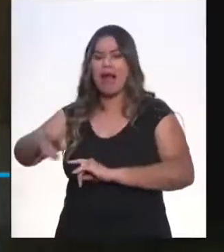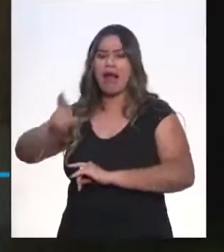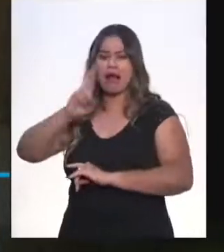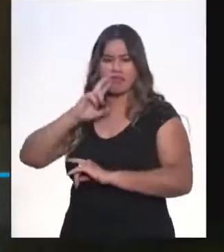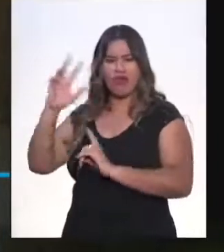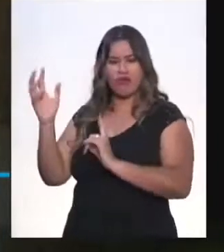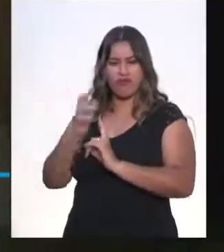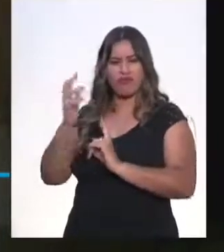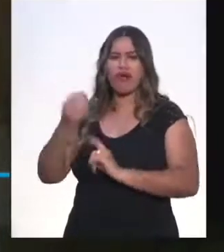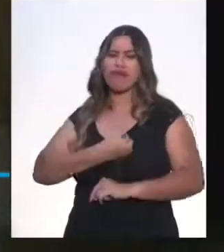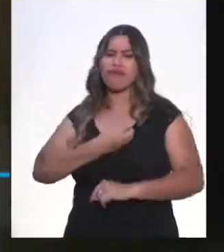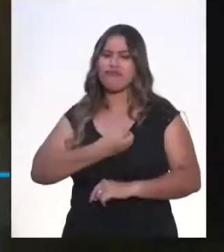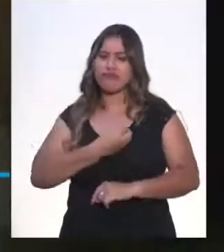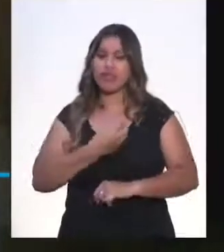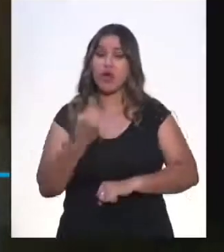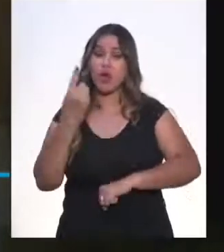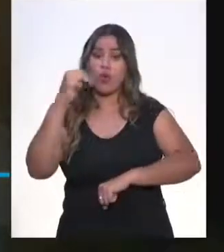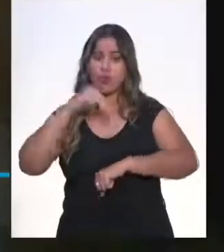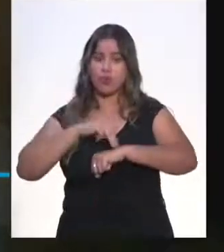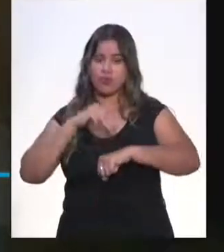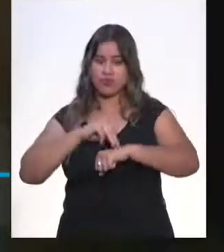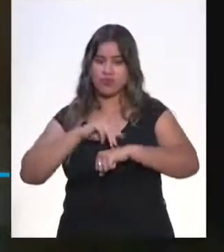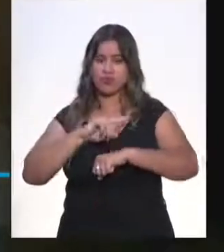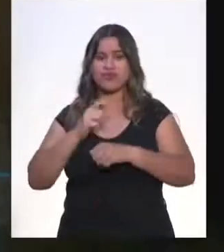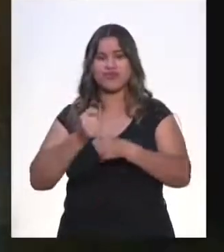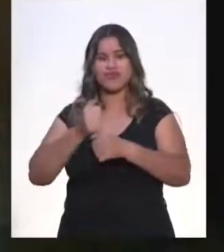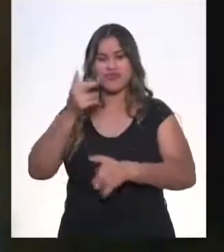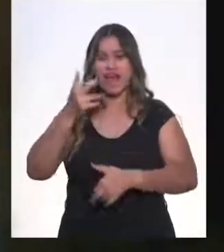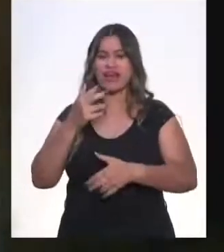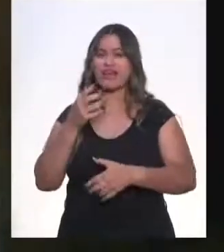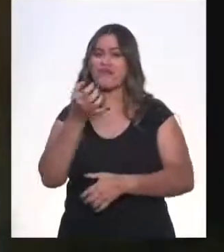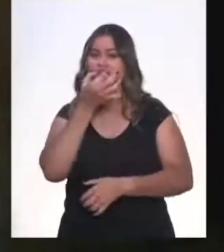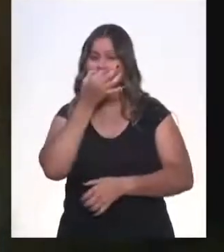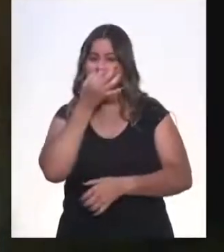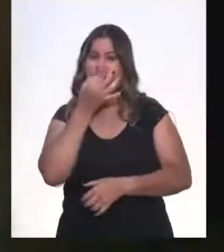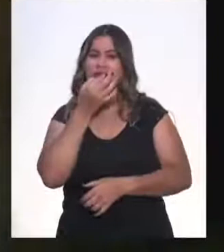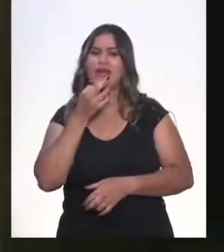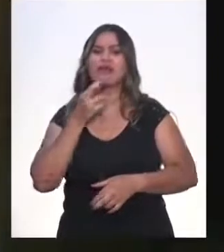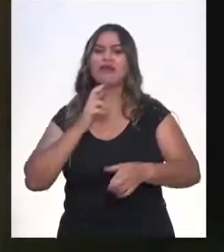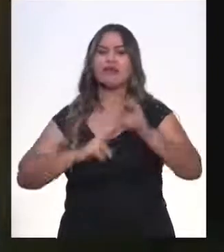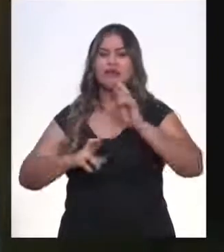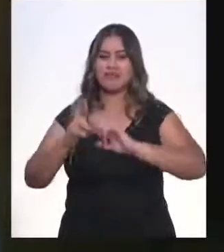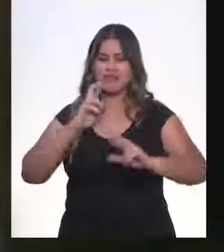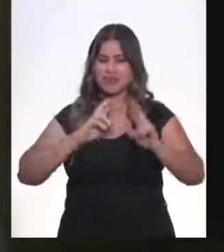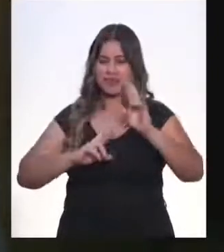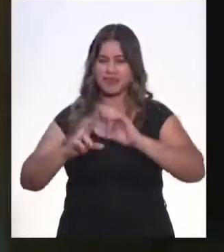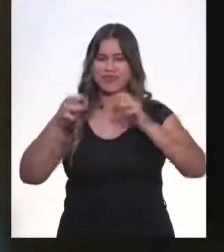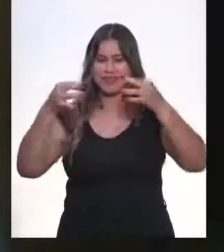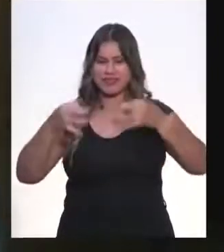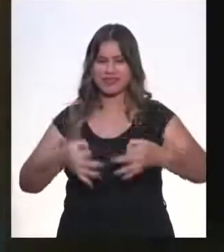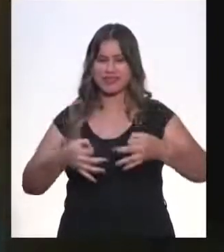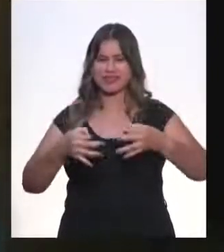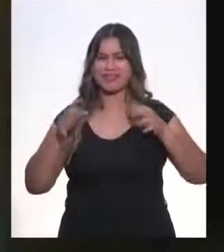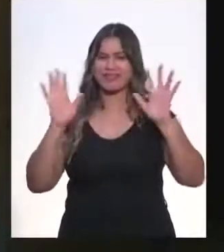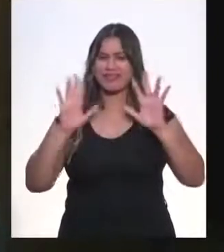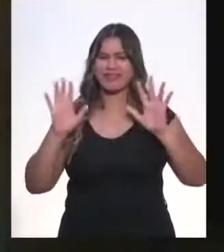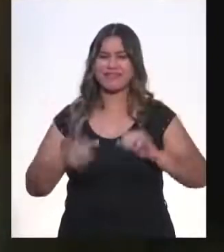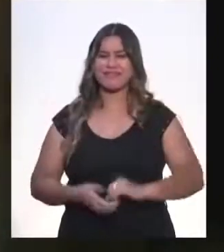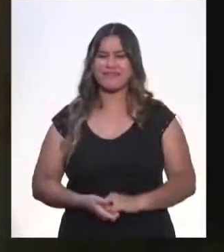nossa vida? Um minutinho, vamos lá para o chat, a Fabi já retorna com a gente trazendo as respostas de vocês. Até